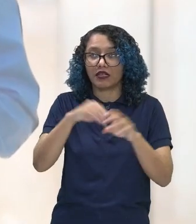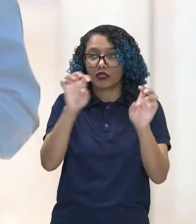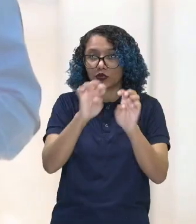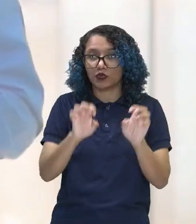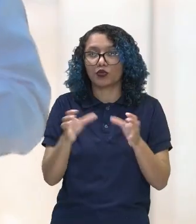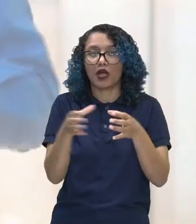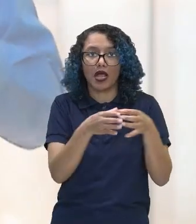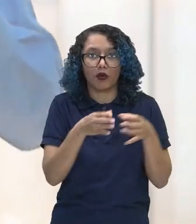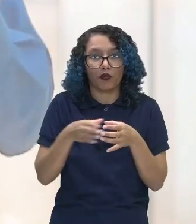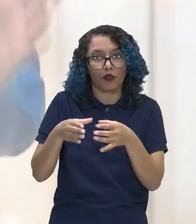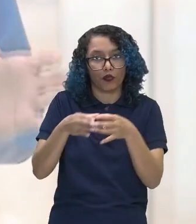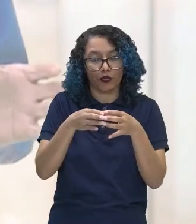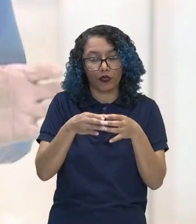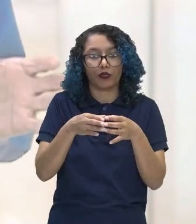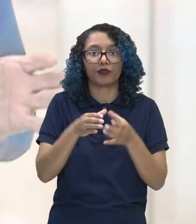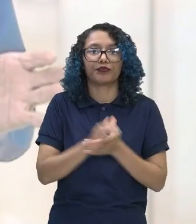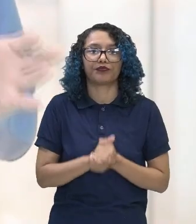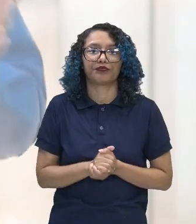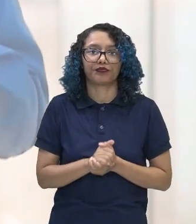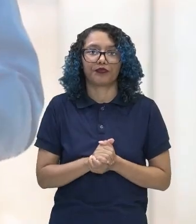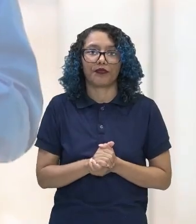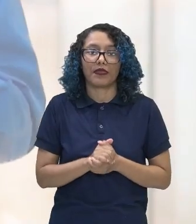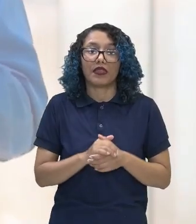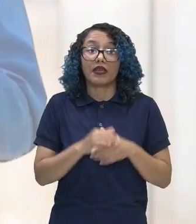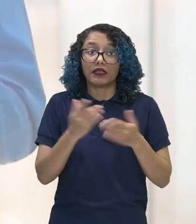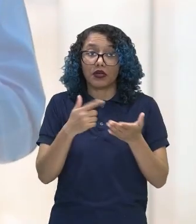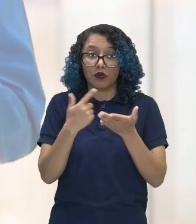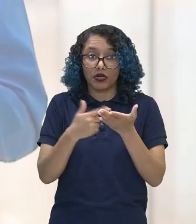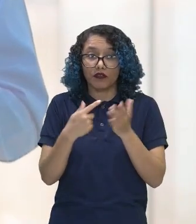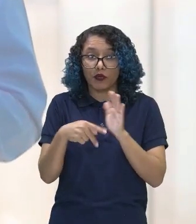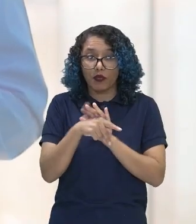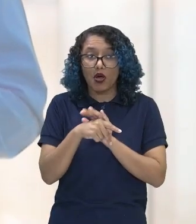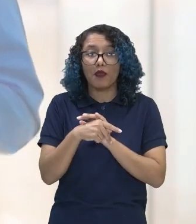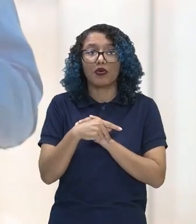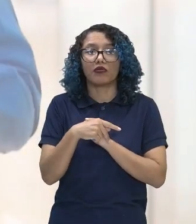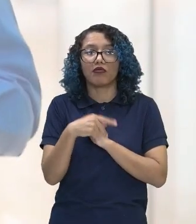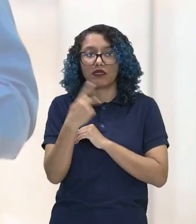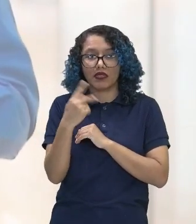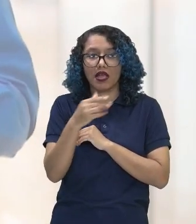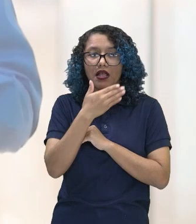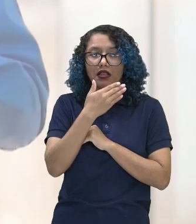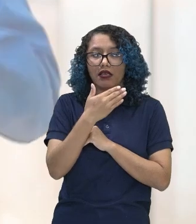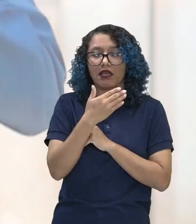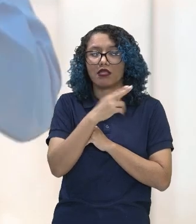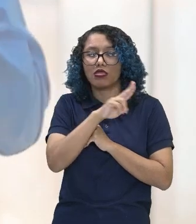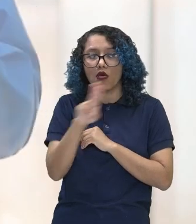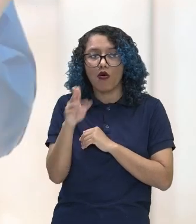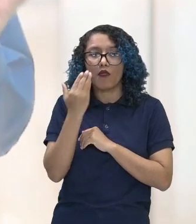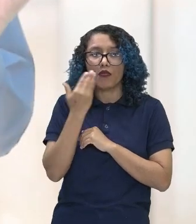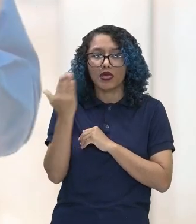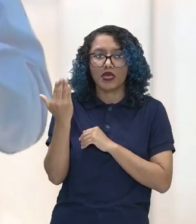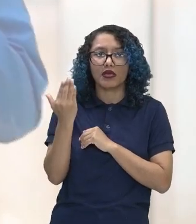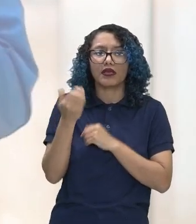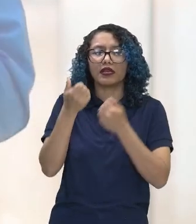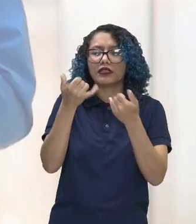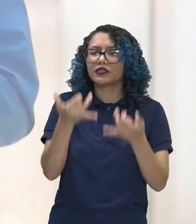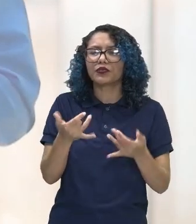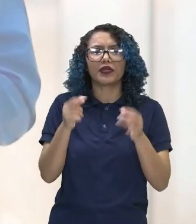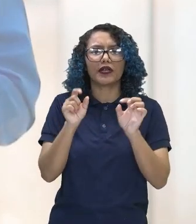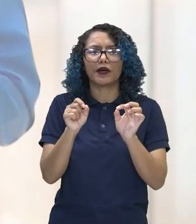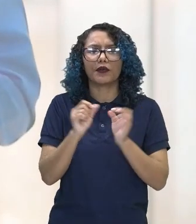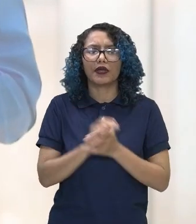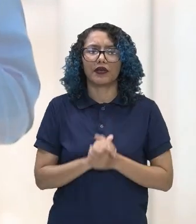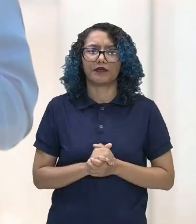classes. Na sua obra, A Integração do Negro na Sociedade de Classes, Florestan desenvolve